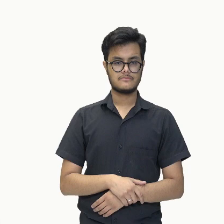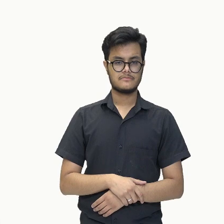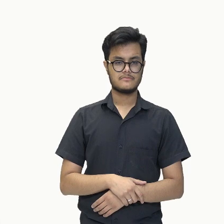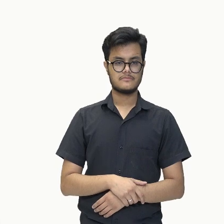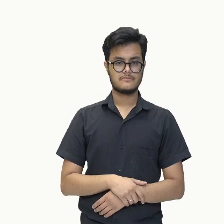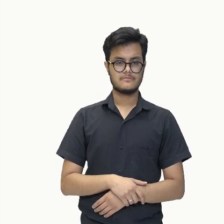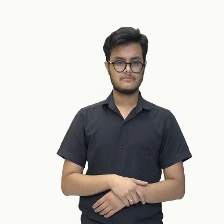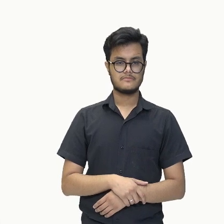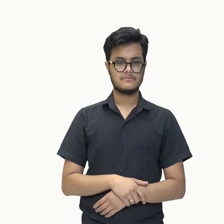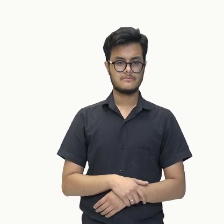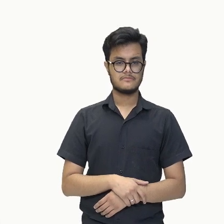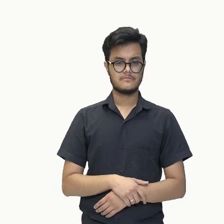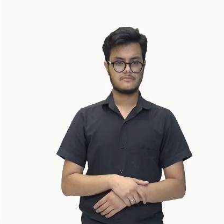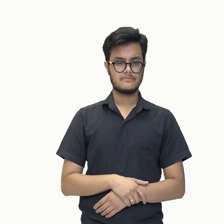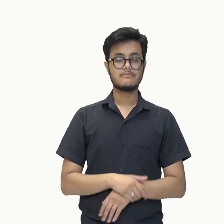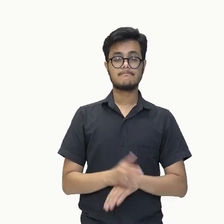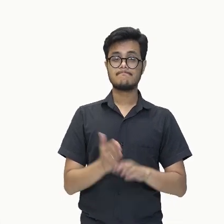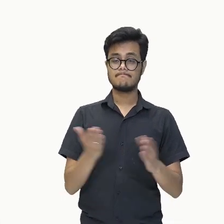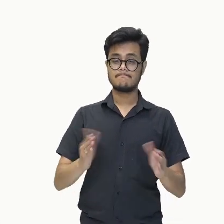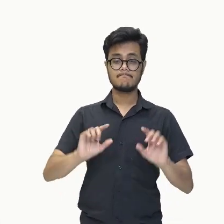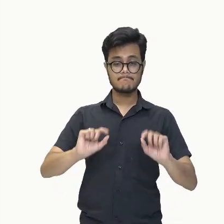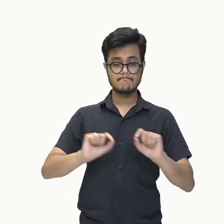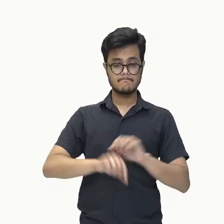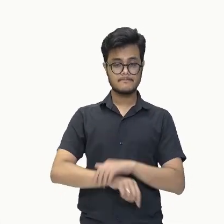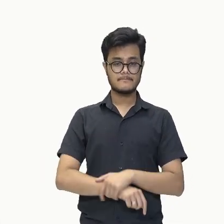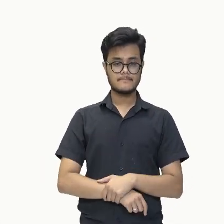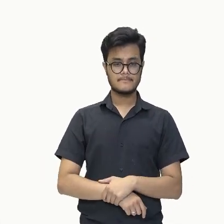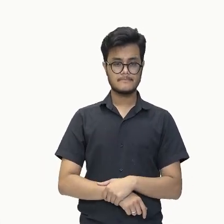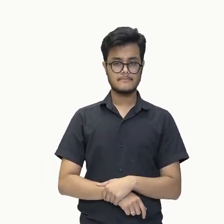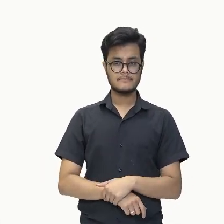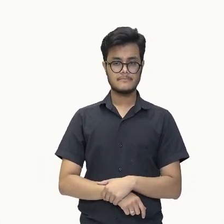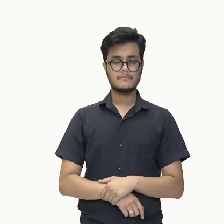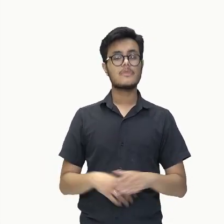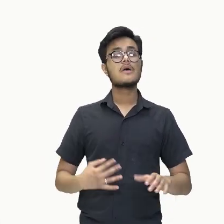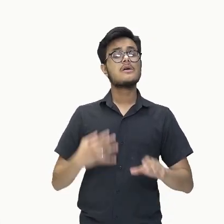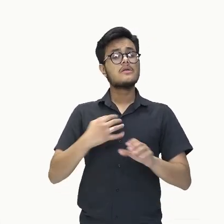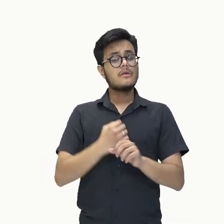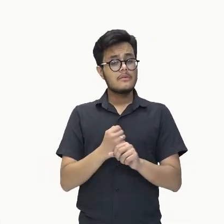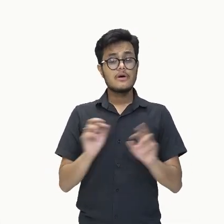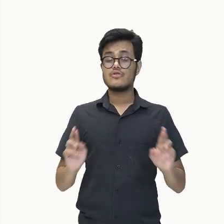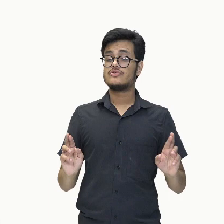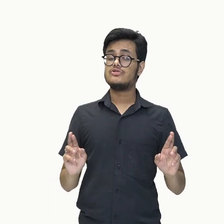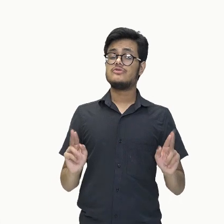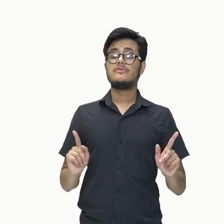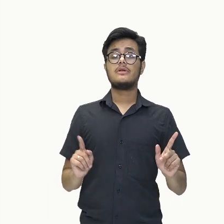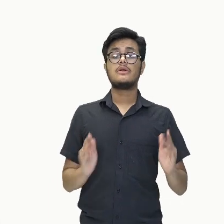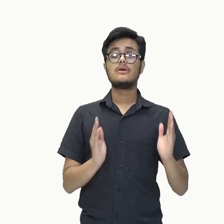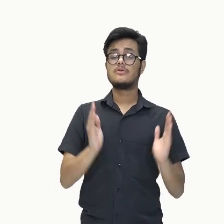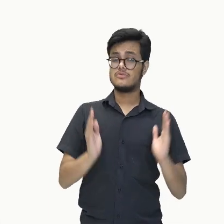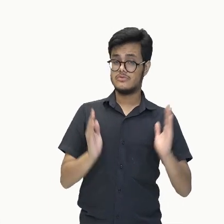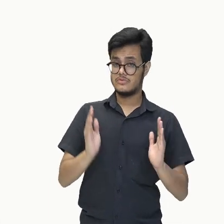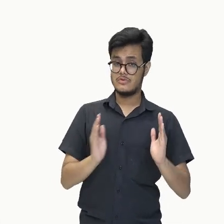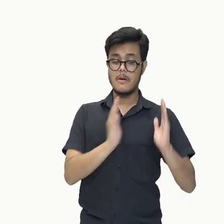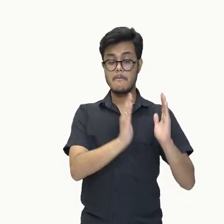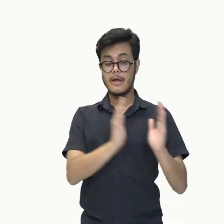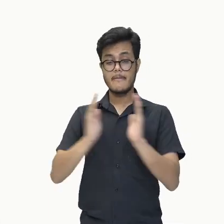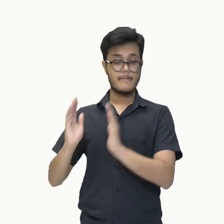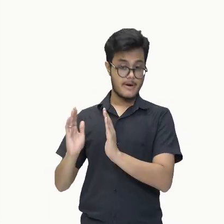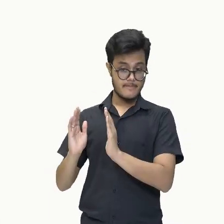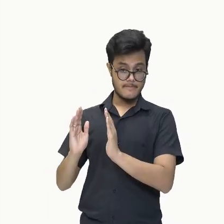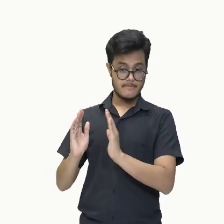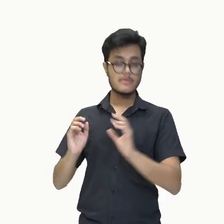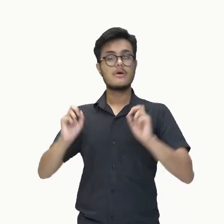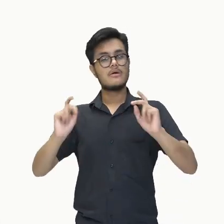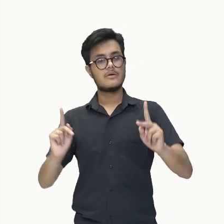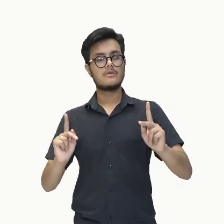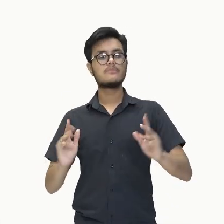ele. Aí, nós vamos calcular a diferença, né, desses fatores aqui que